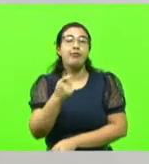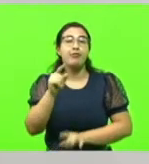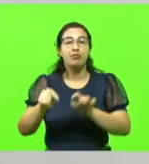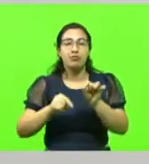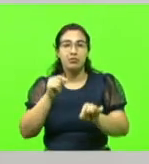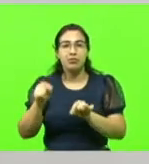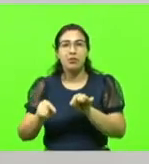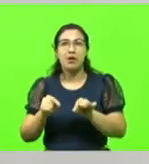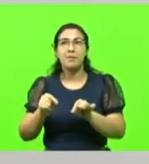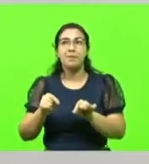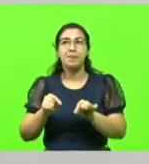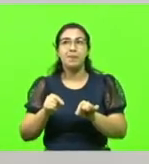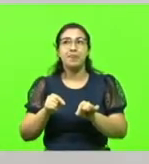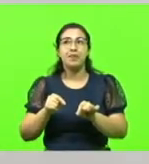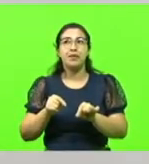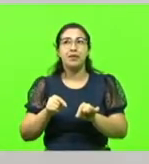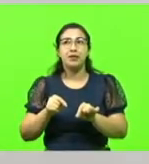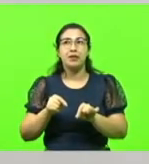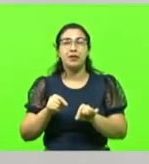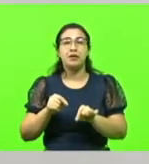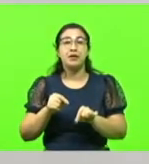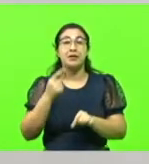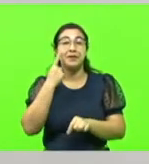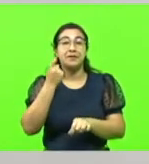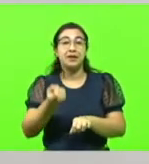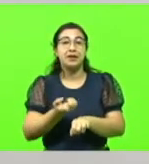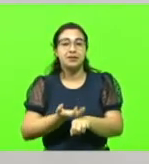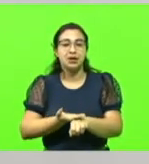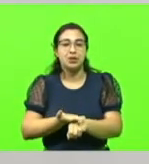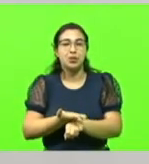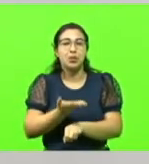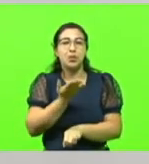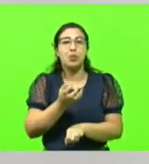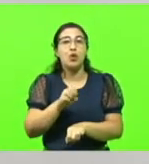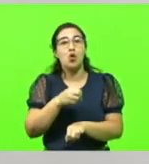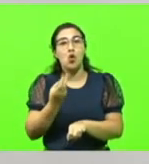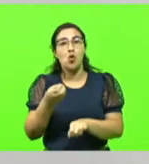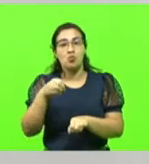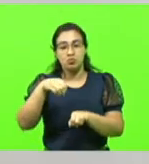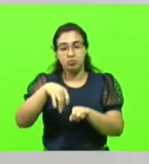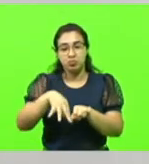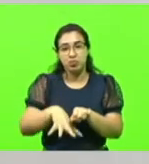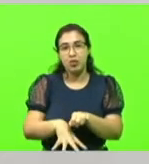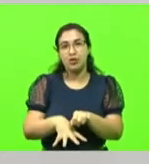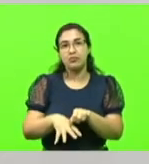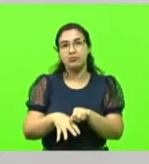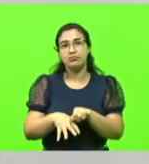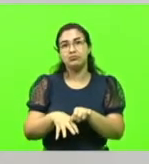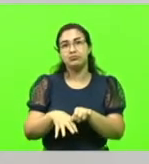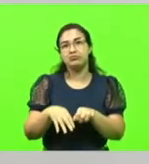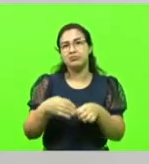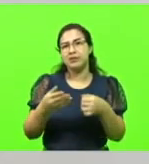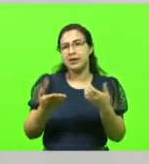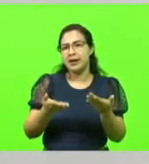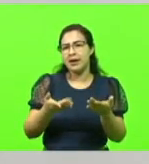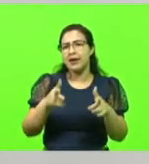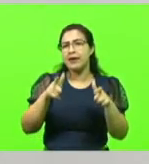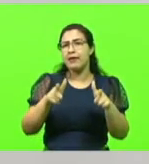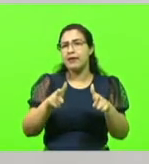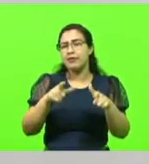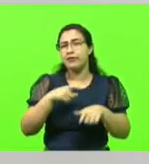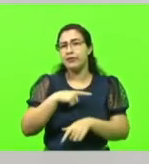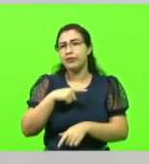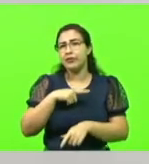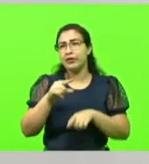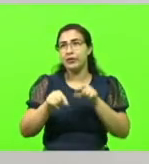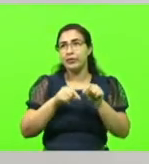que está sobre o solo e no subsolo daquele Estado, como uma reserva